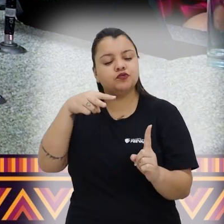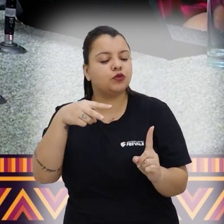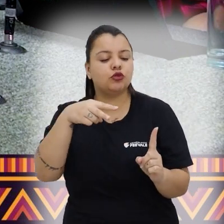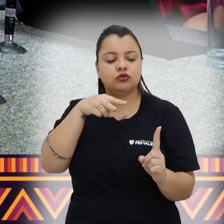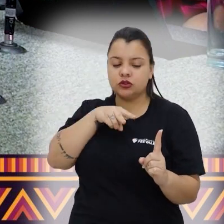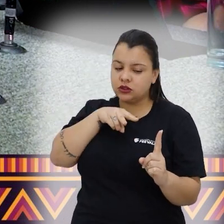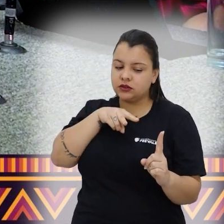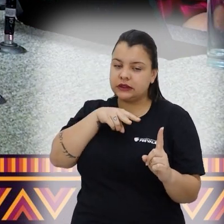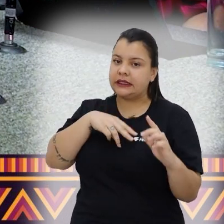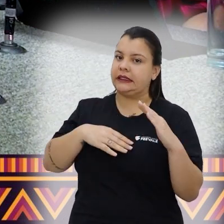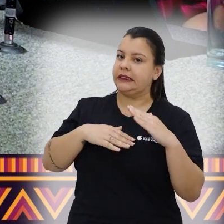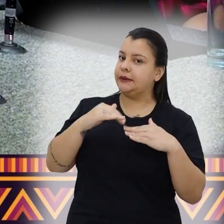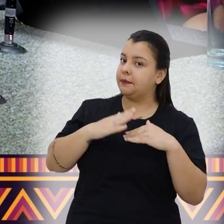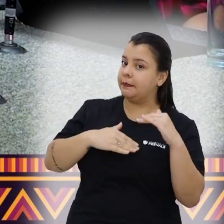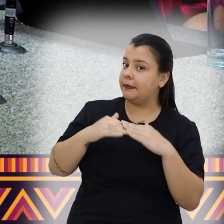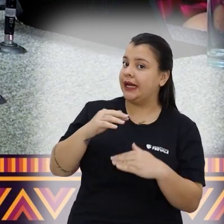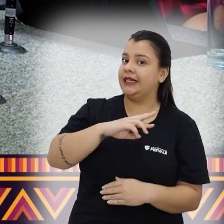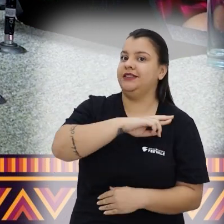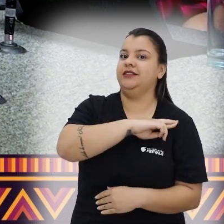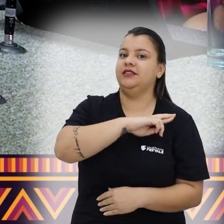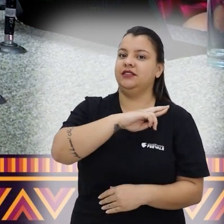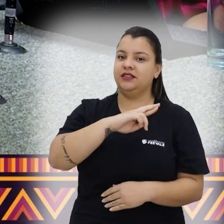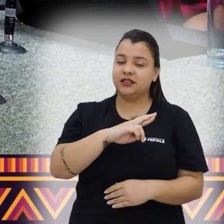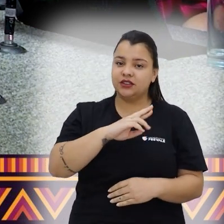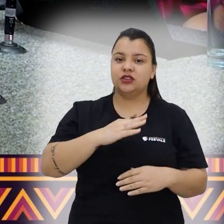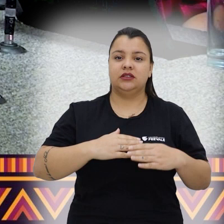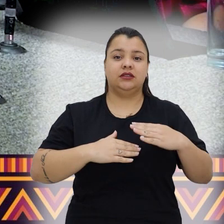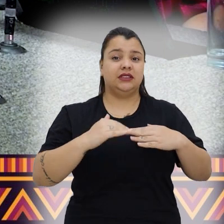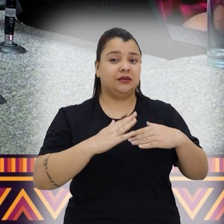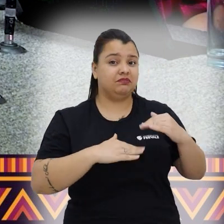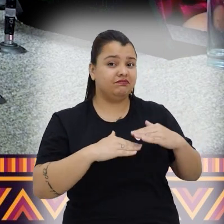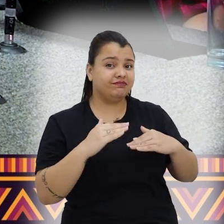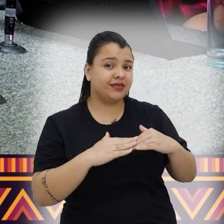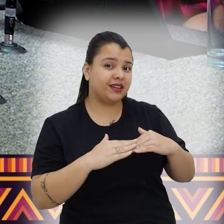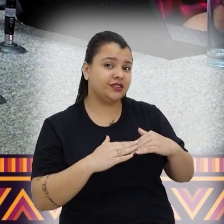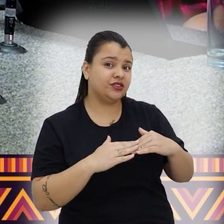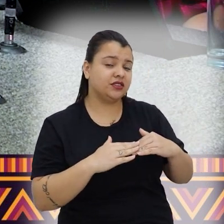da prática religiosa, da